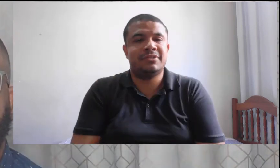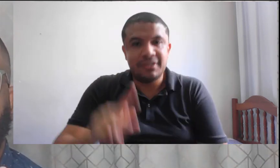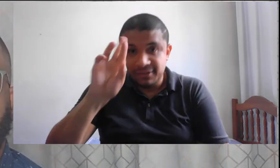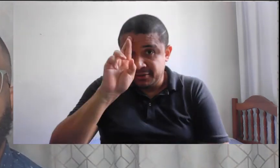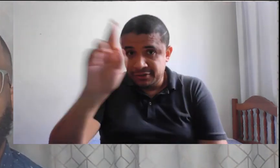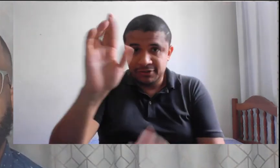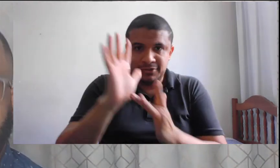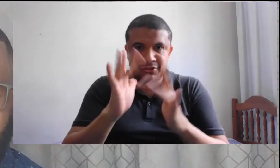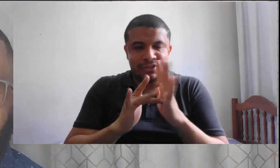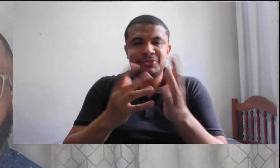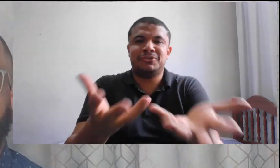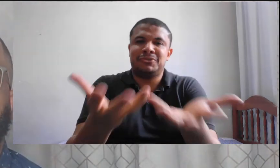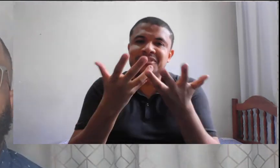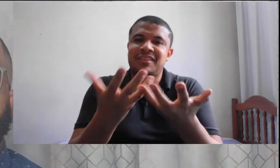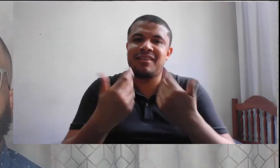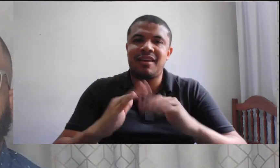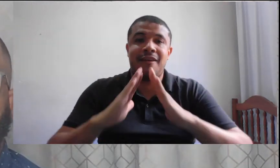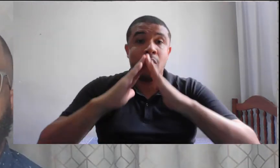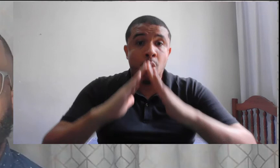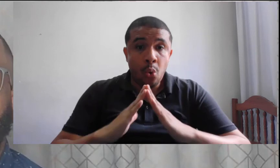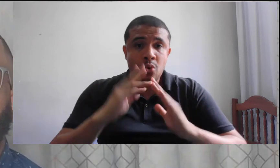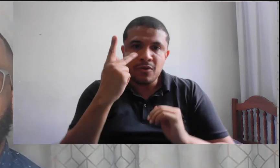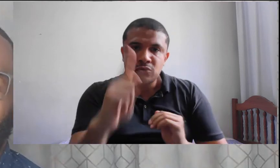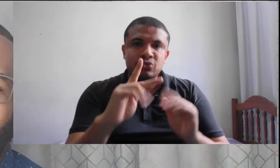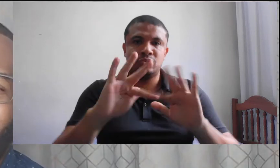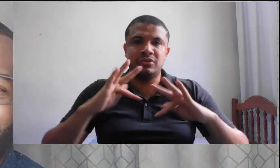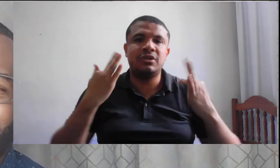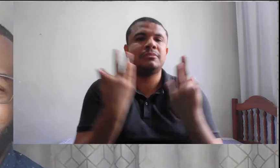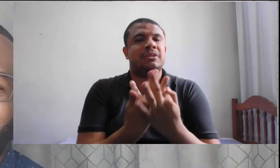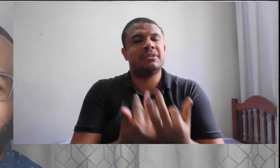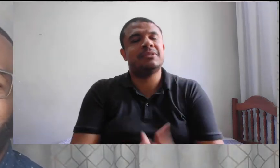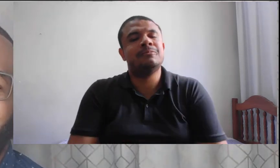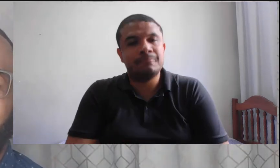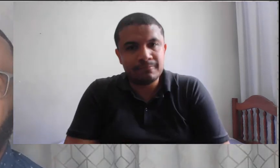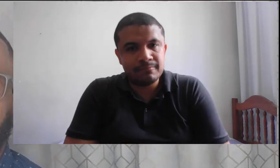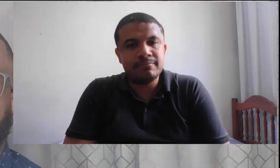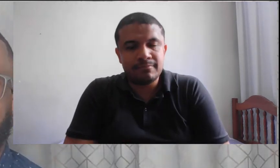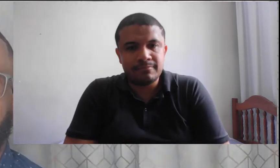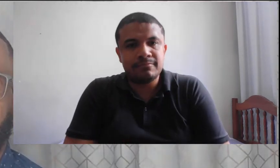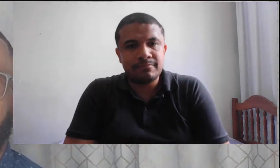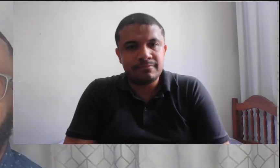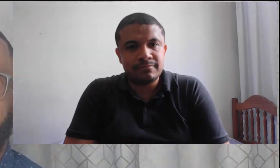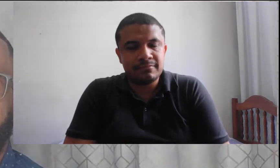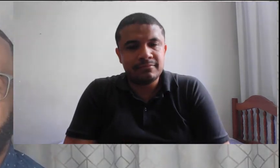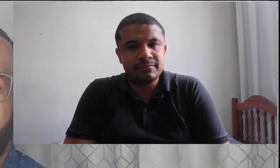O Senhor Jesus quer fazer morada dentro de sua casa.